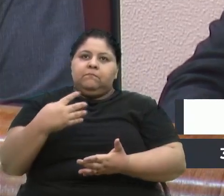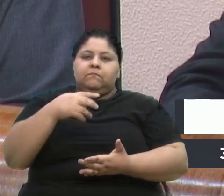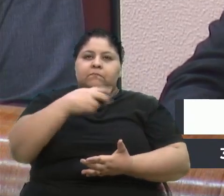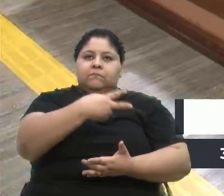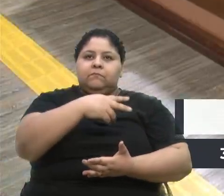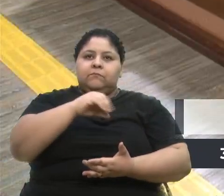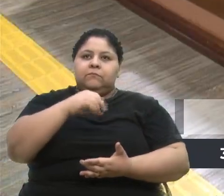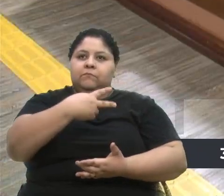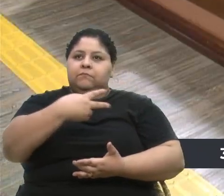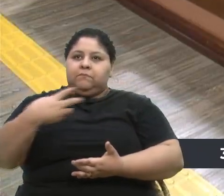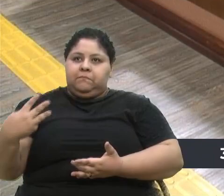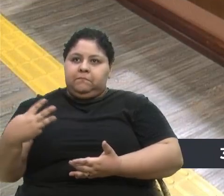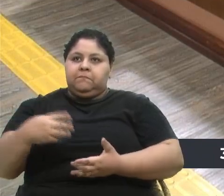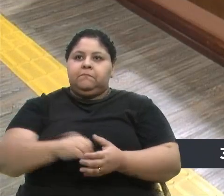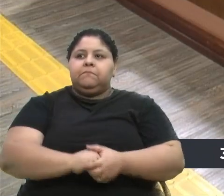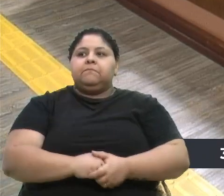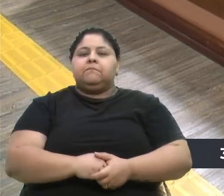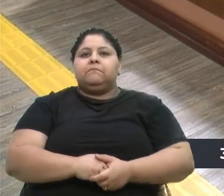745/2023.